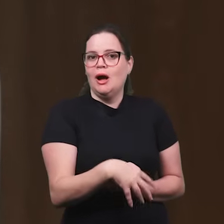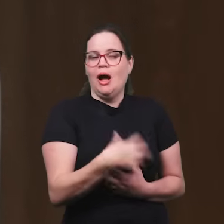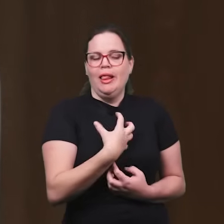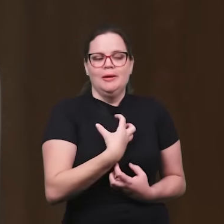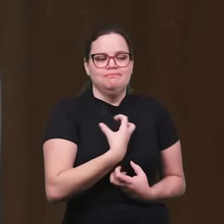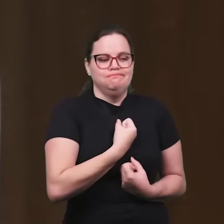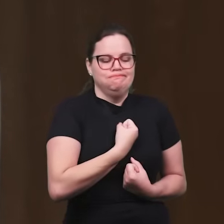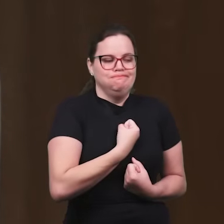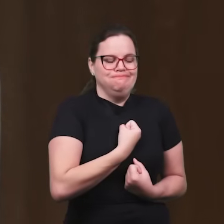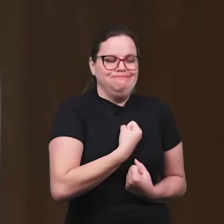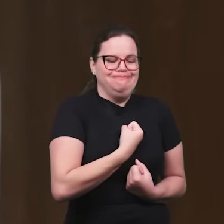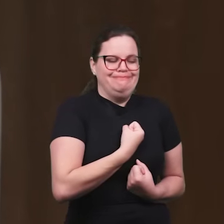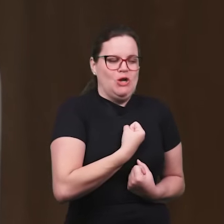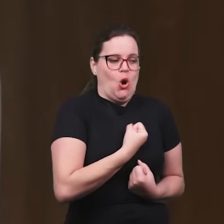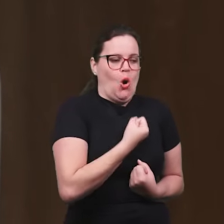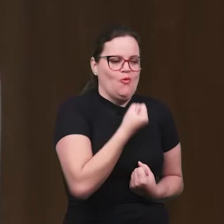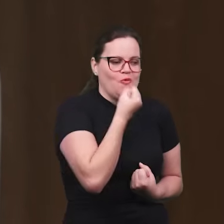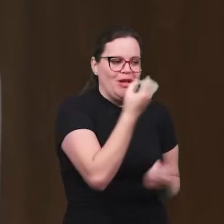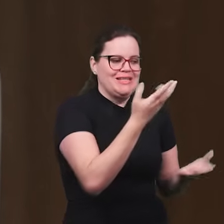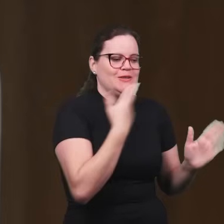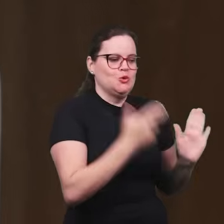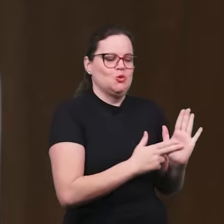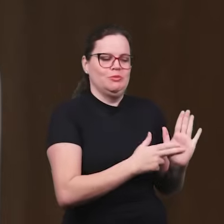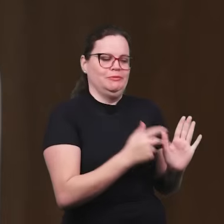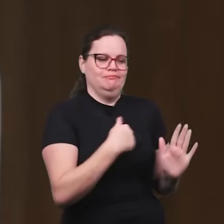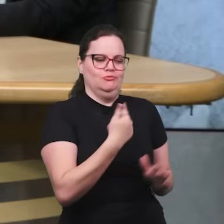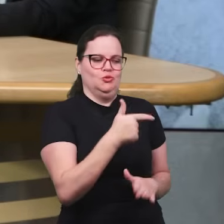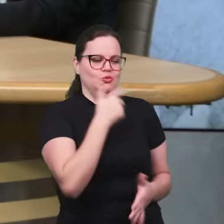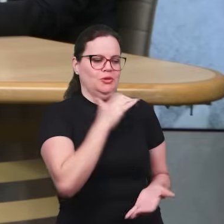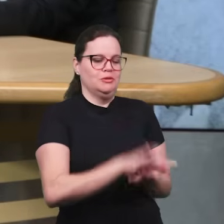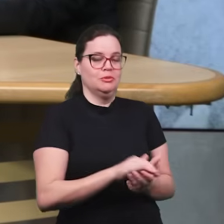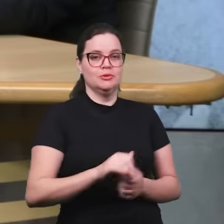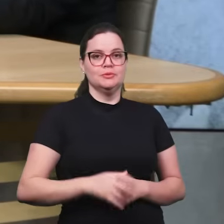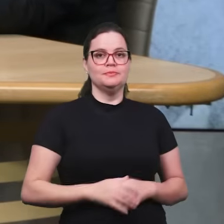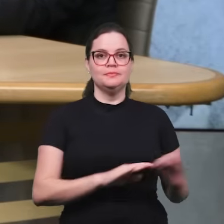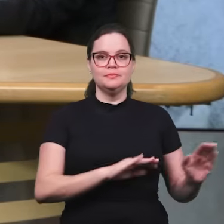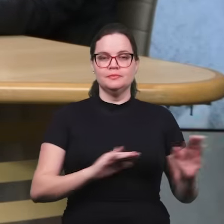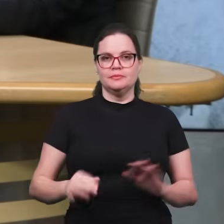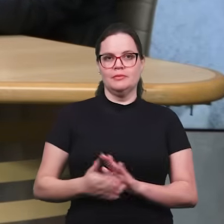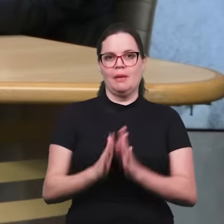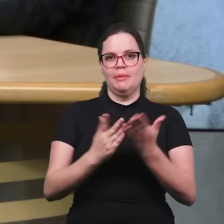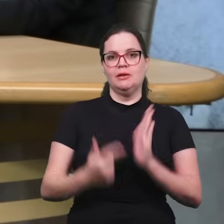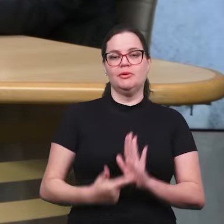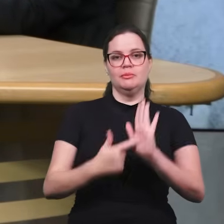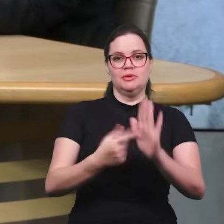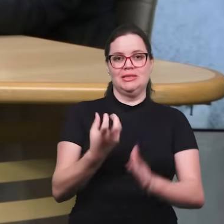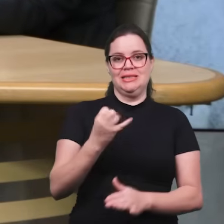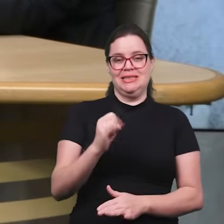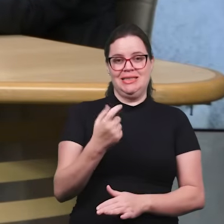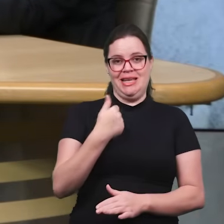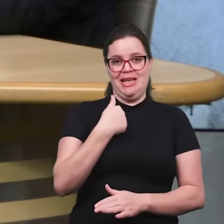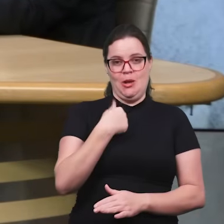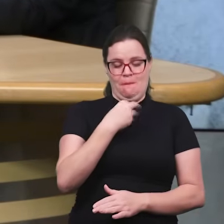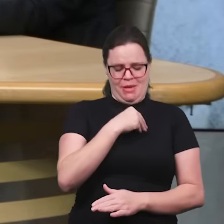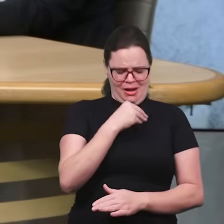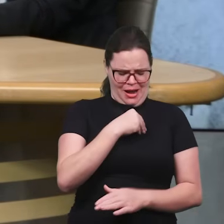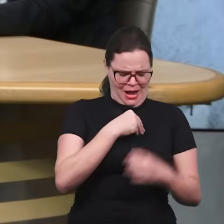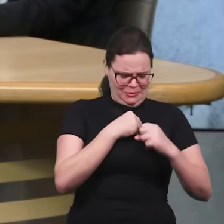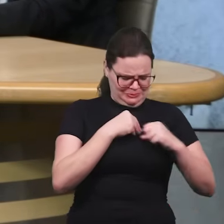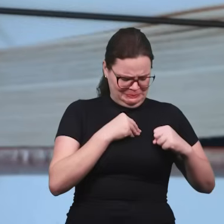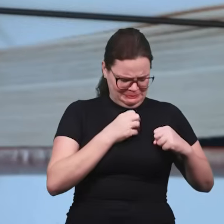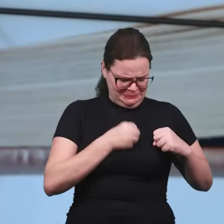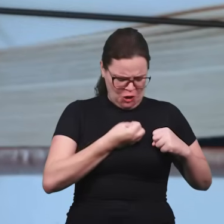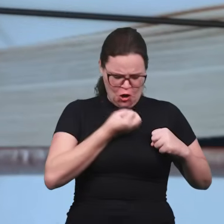ao Senhor aqui no versículo 17. A palavra do Senhor nos diz que se confessarmos os nossos pecados,